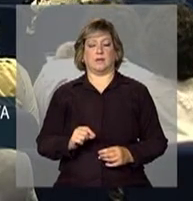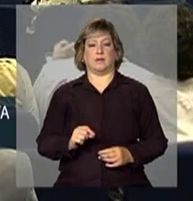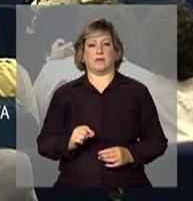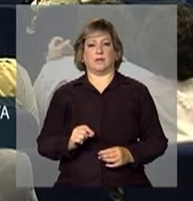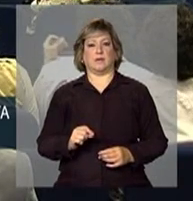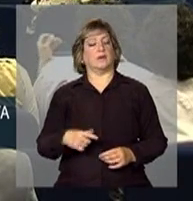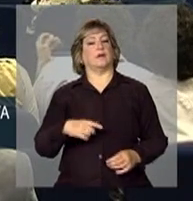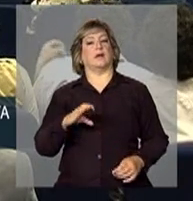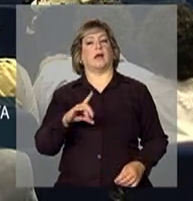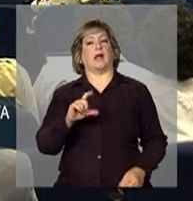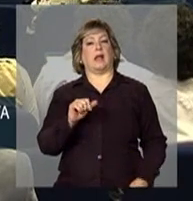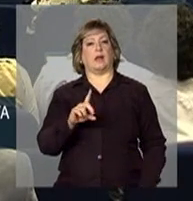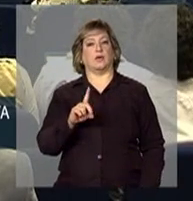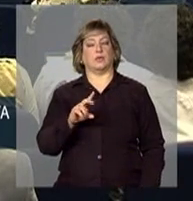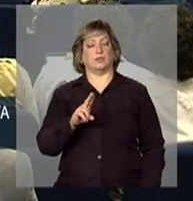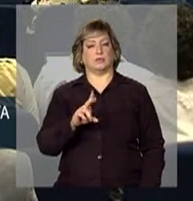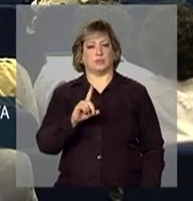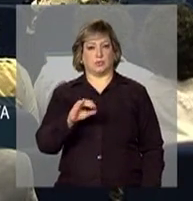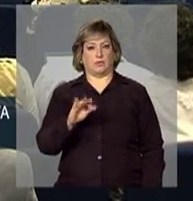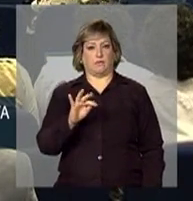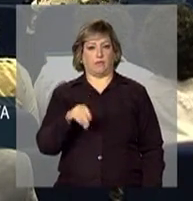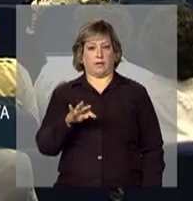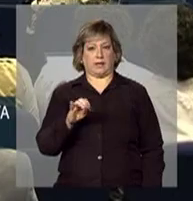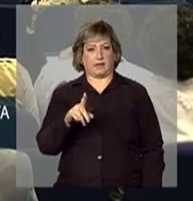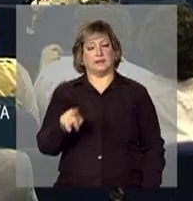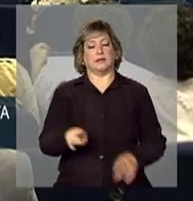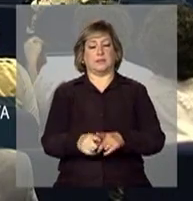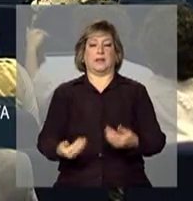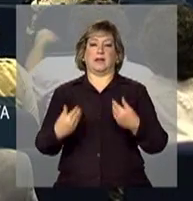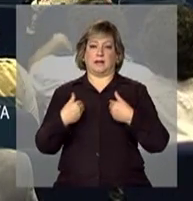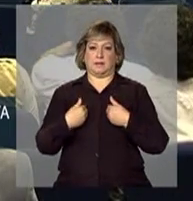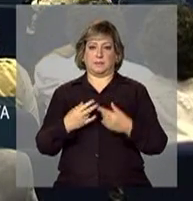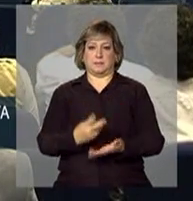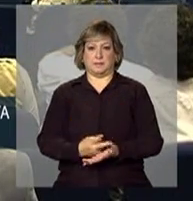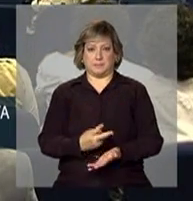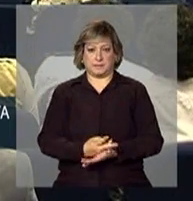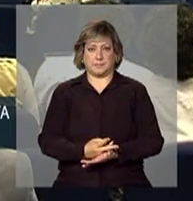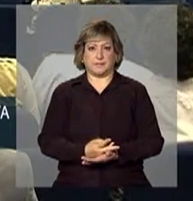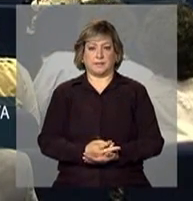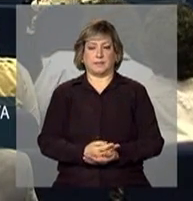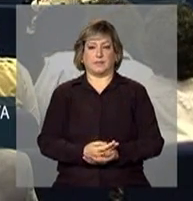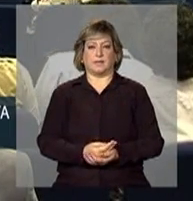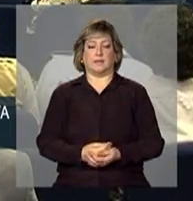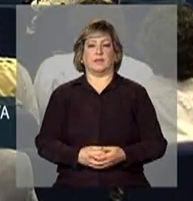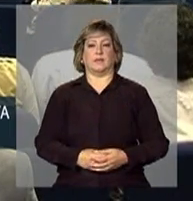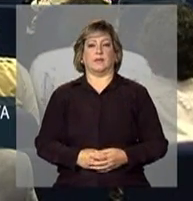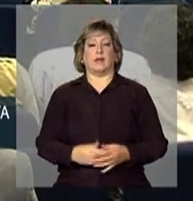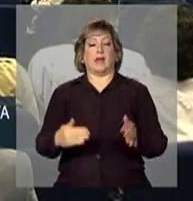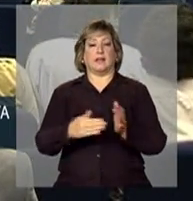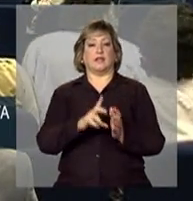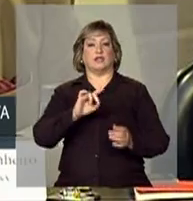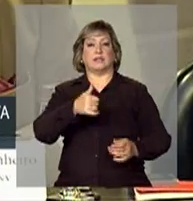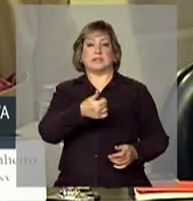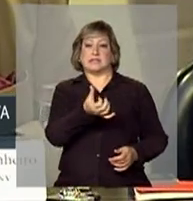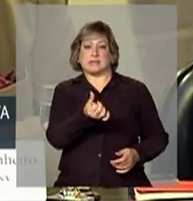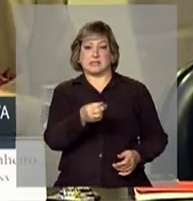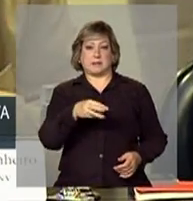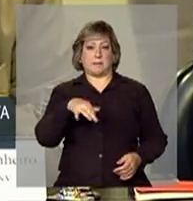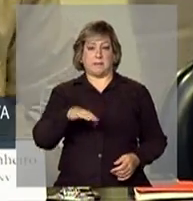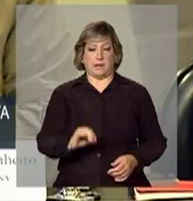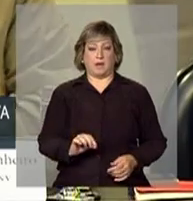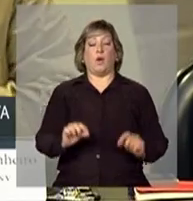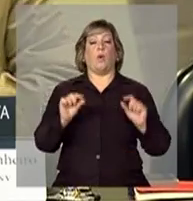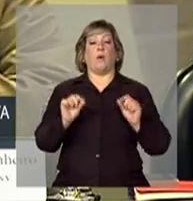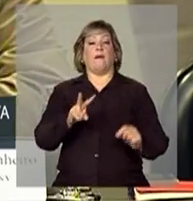o doutor Cláudio Fonteles e eu mesmo, até o dia 16 de maio. O que vai ocorrer